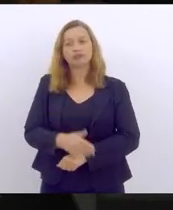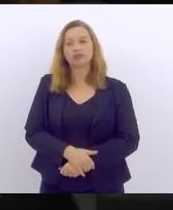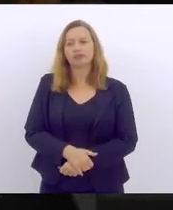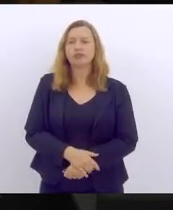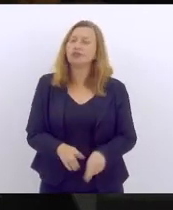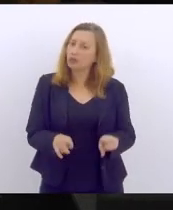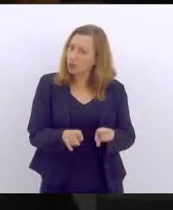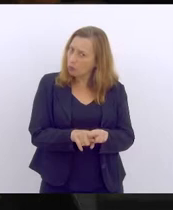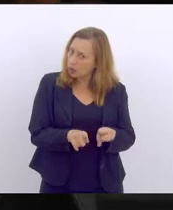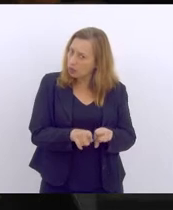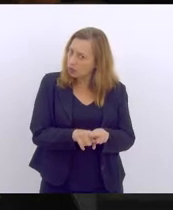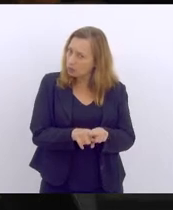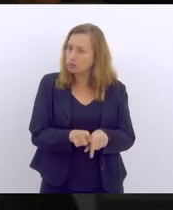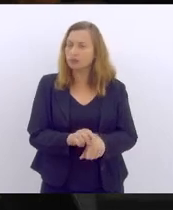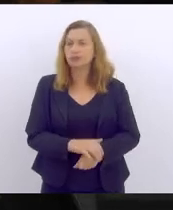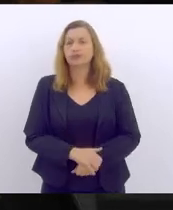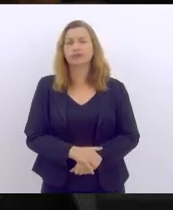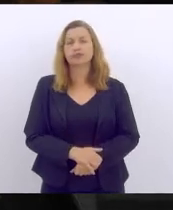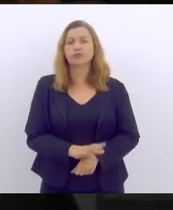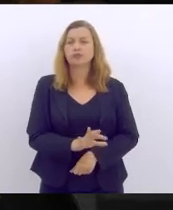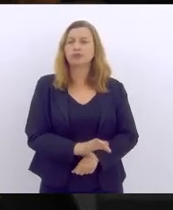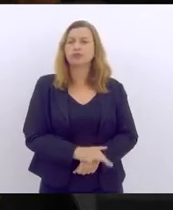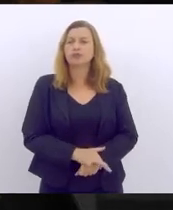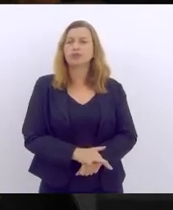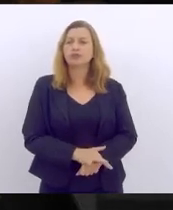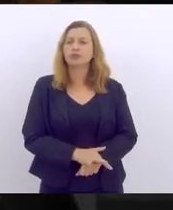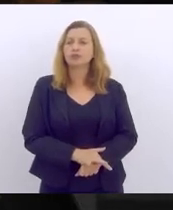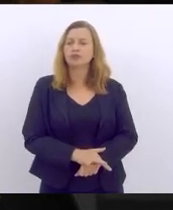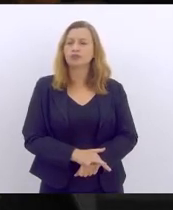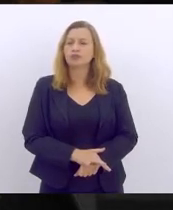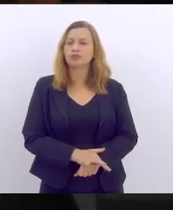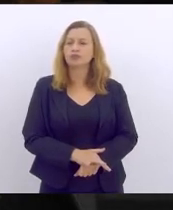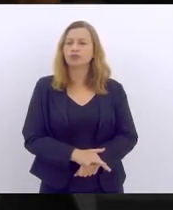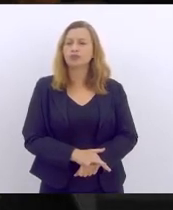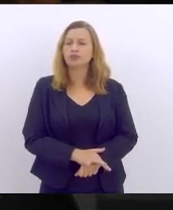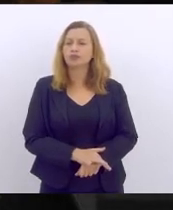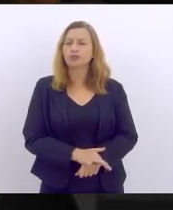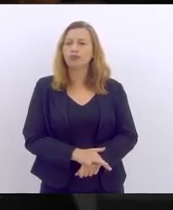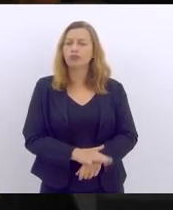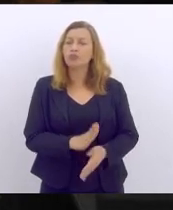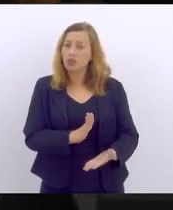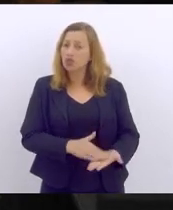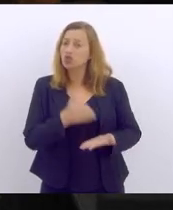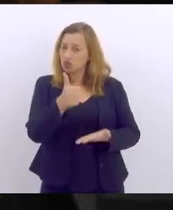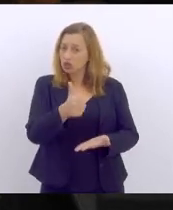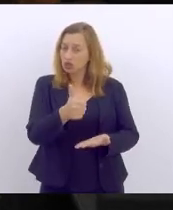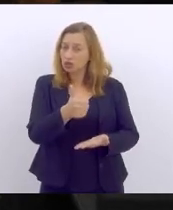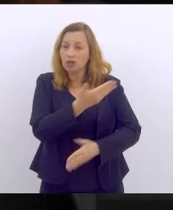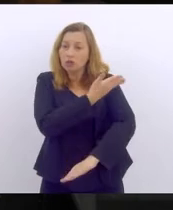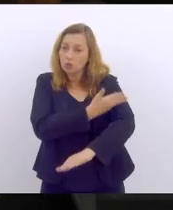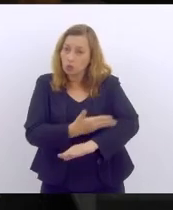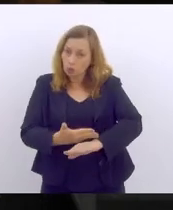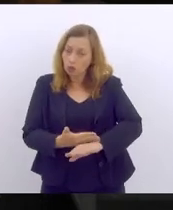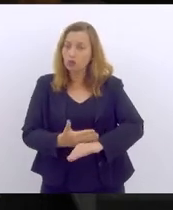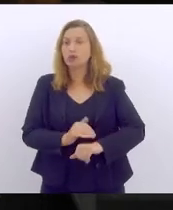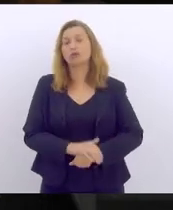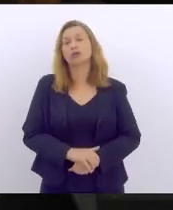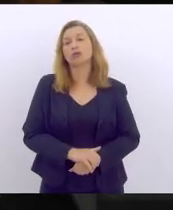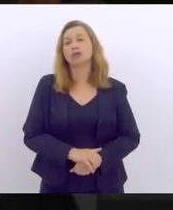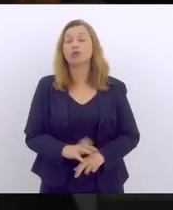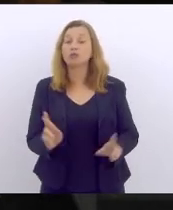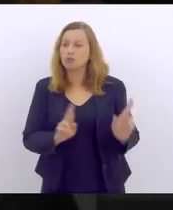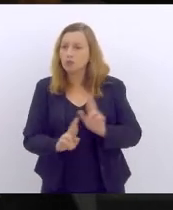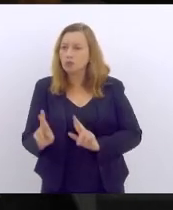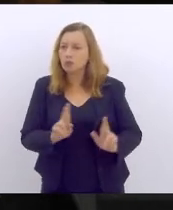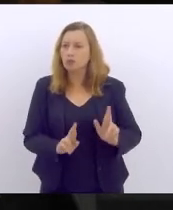e o mínimo e tem o mínimo de dignidade comportamental em